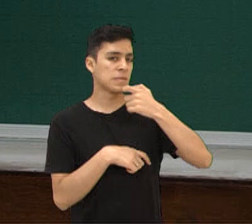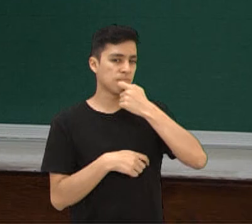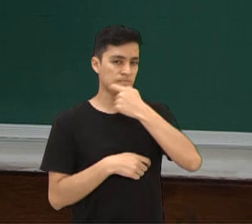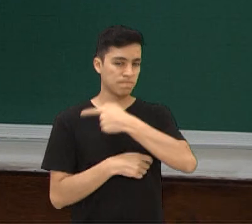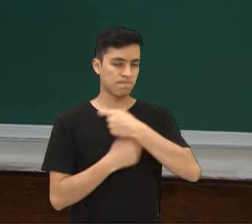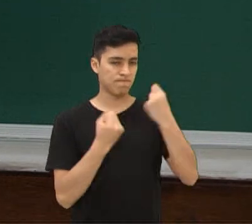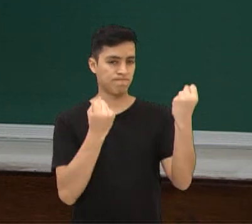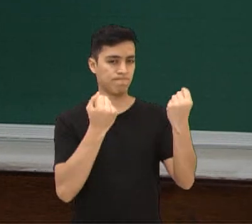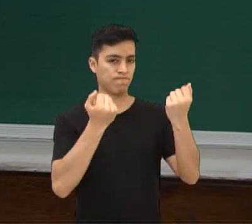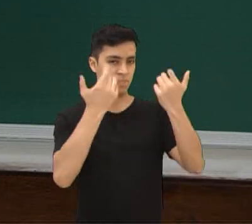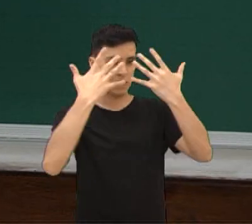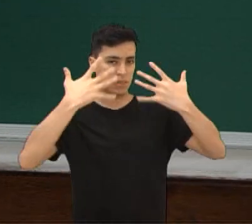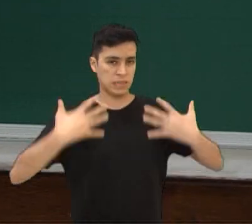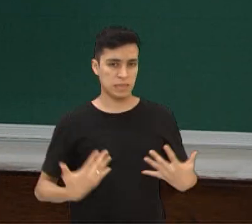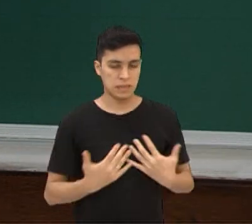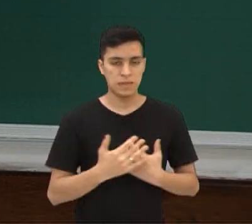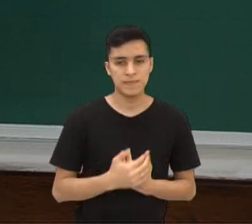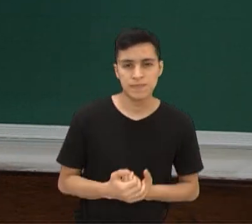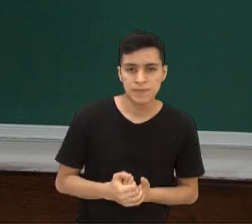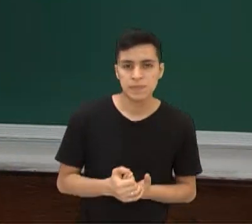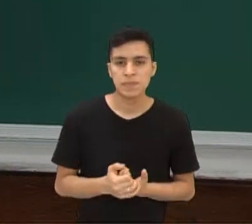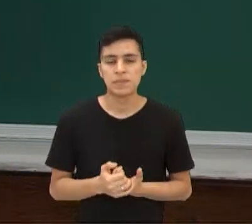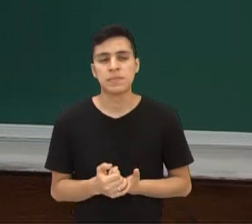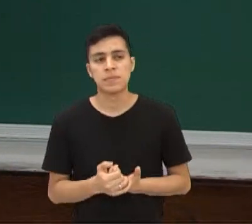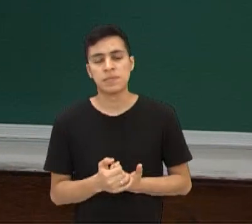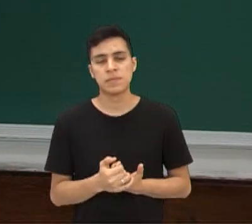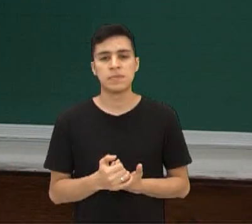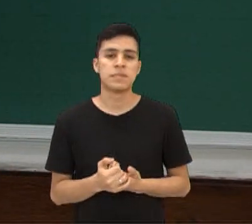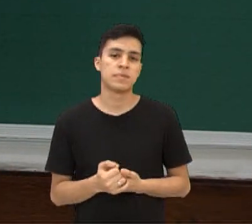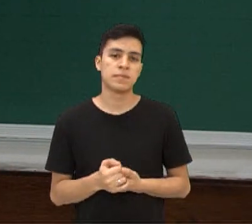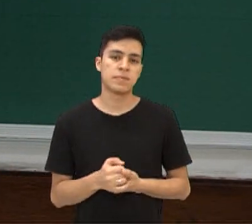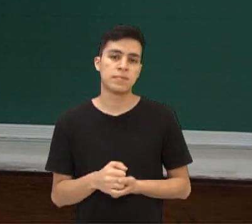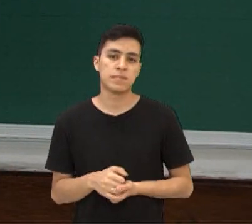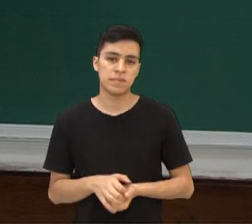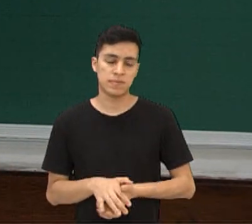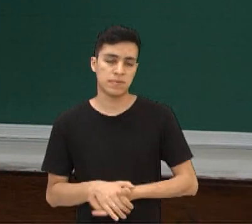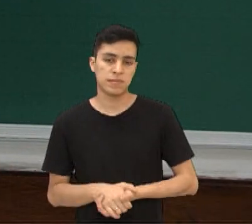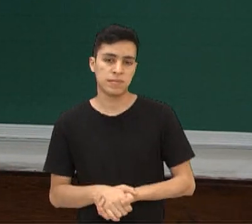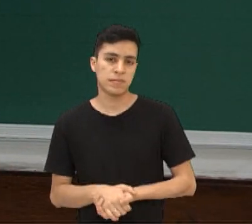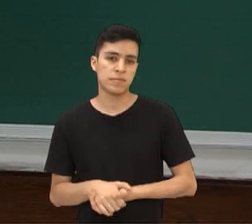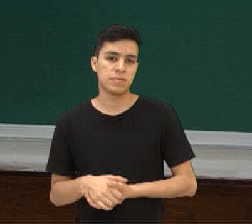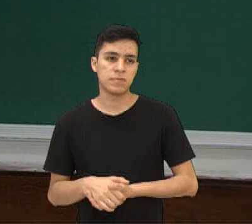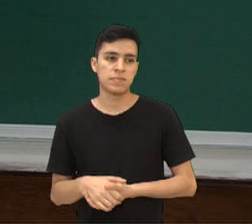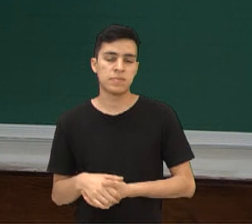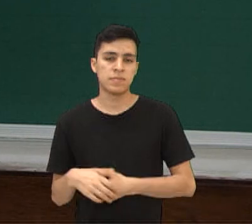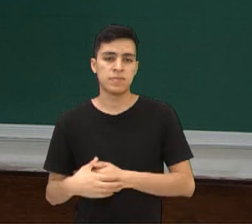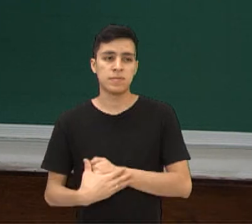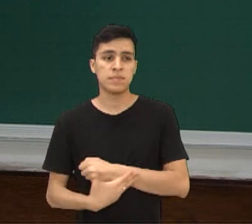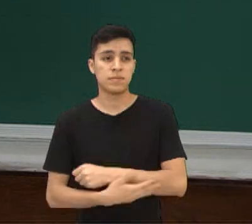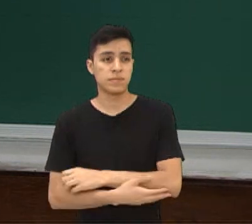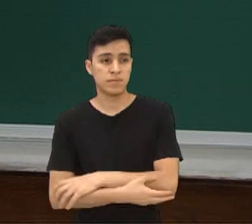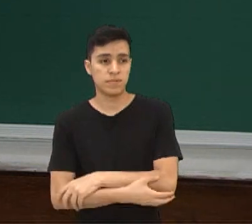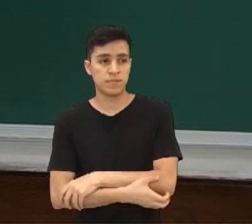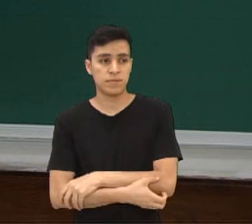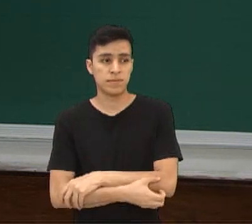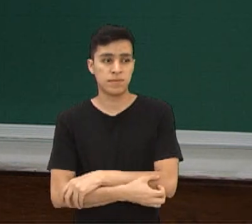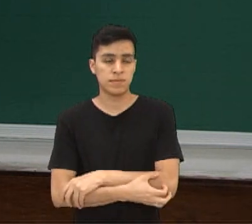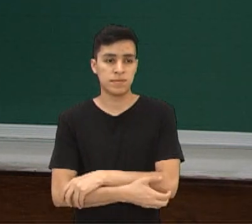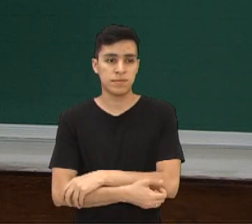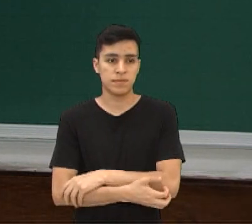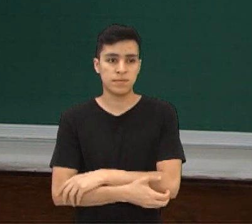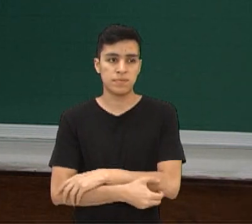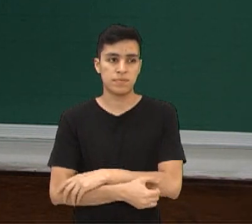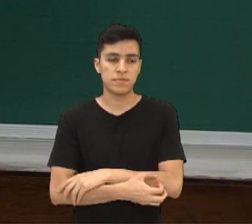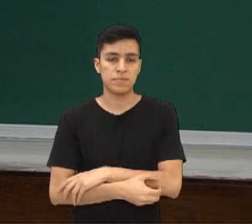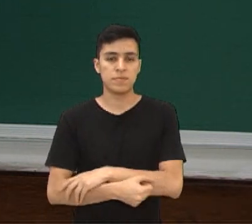the lyric for the most of his songs. A short poem, who or which express the personal thoughts and feelings